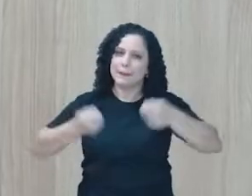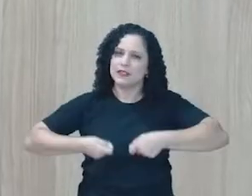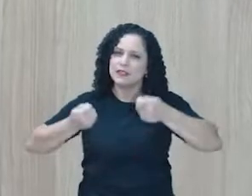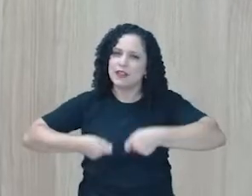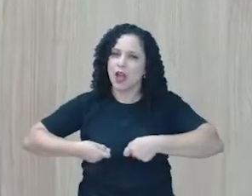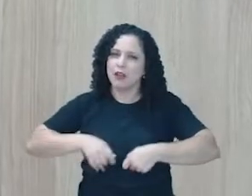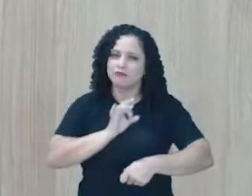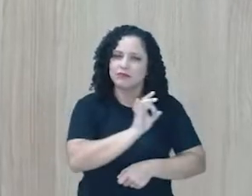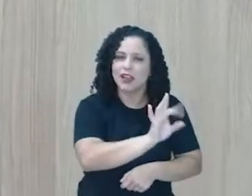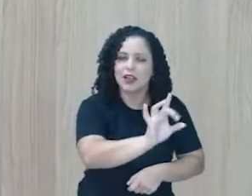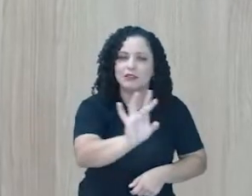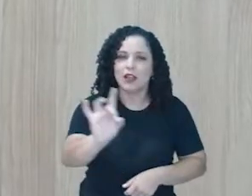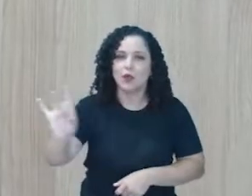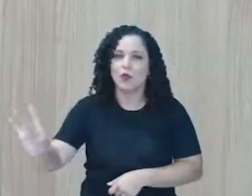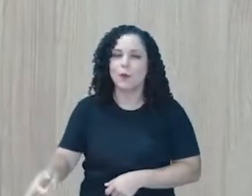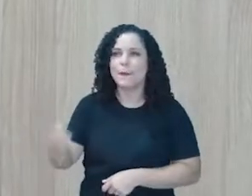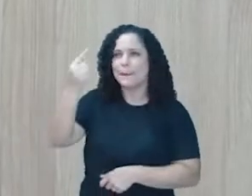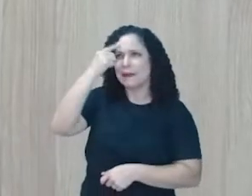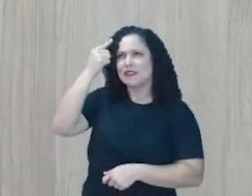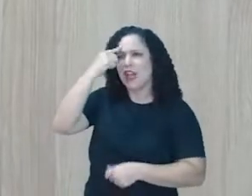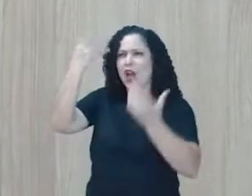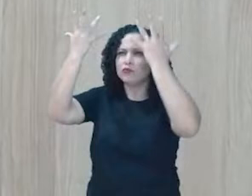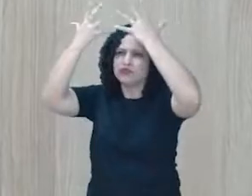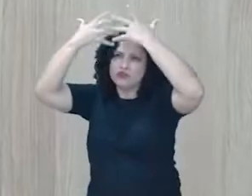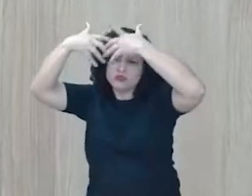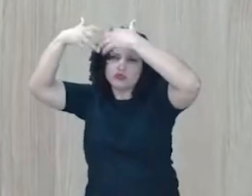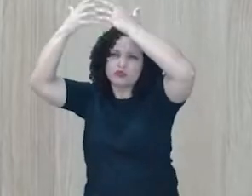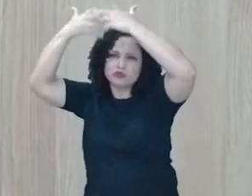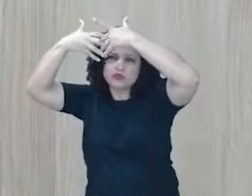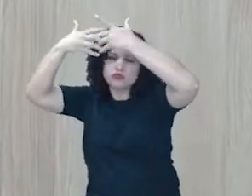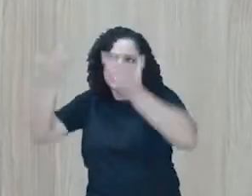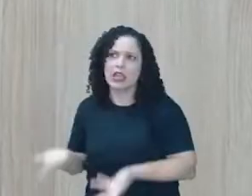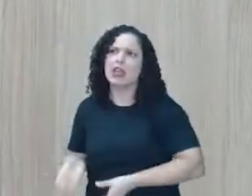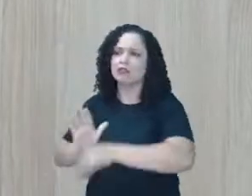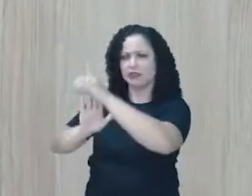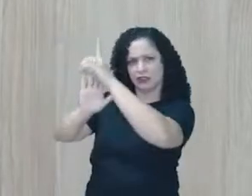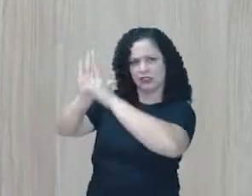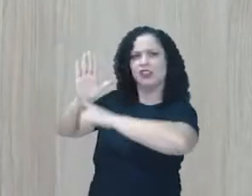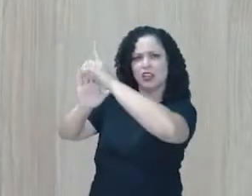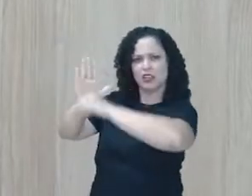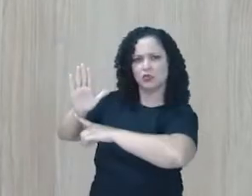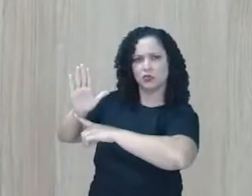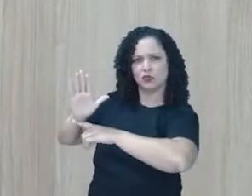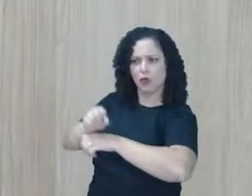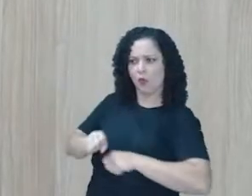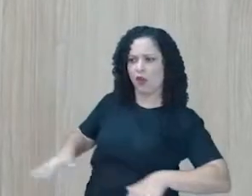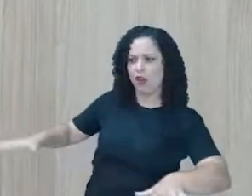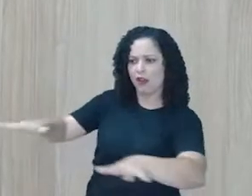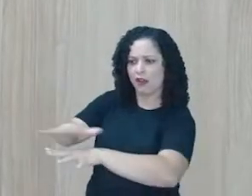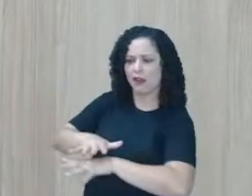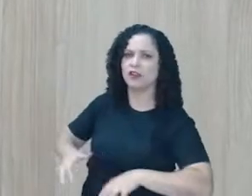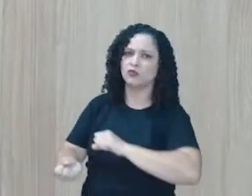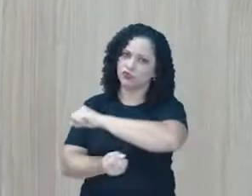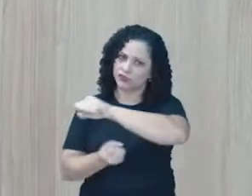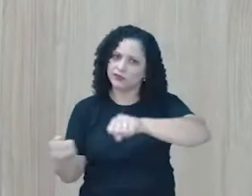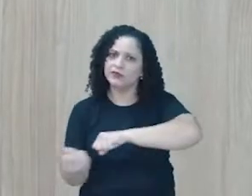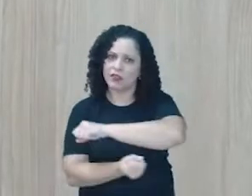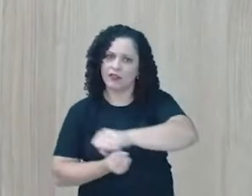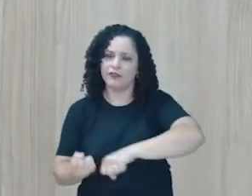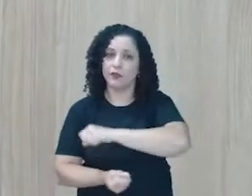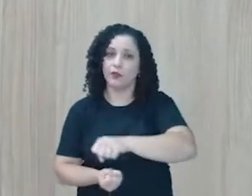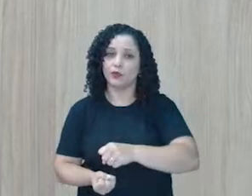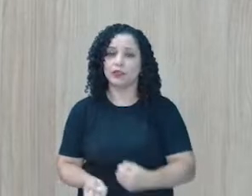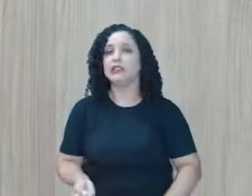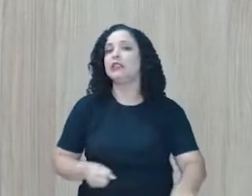né, refletir sobre o direito a um ambiente sustentável, né? Isso está na Constituição, que a